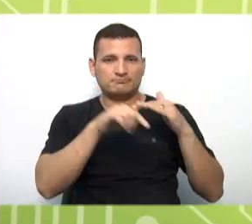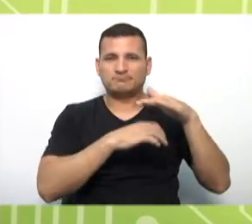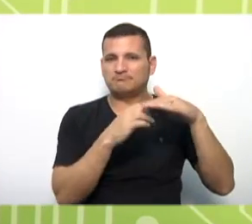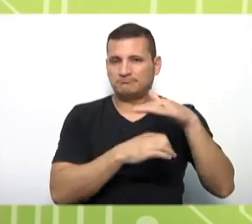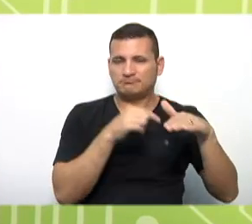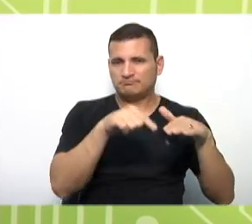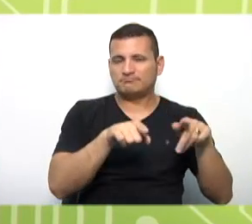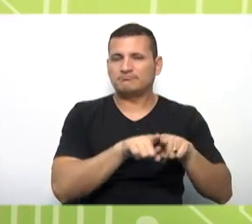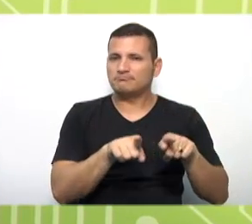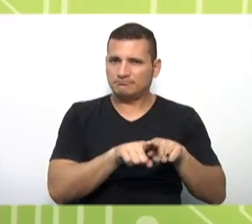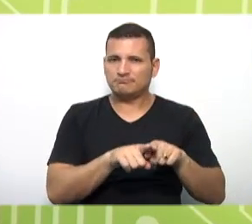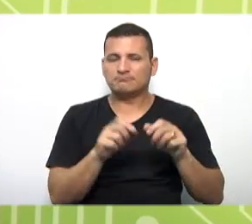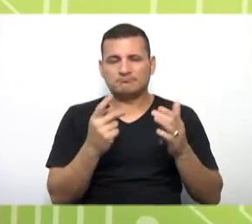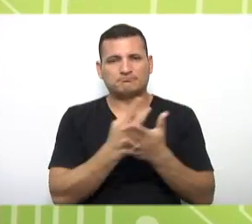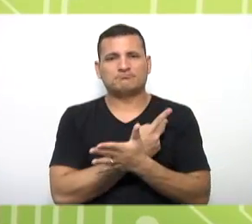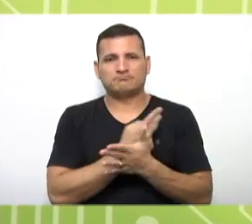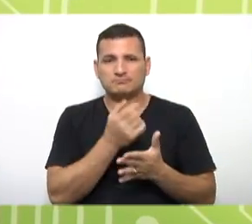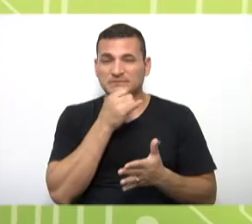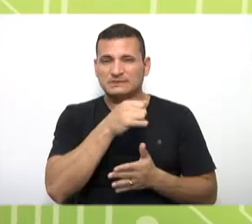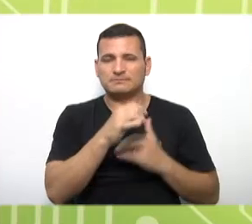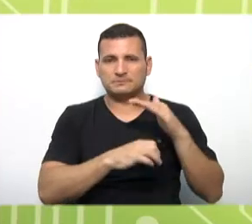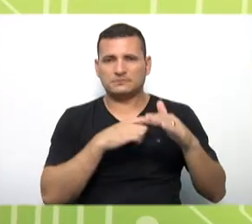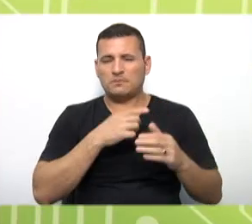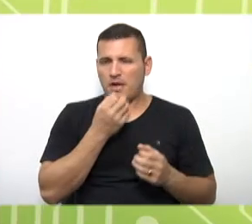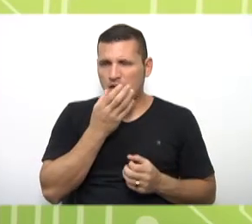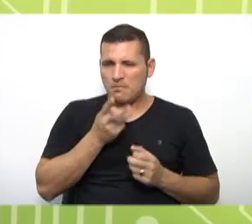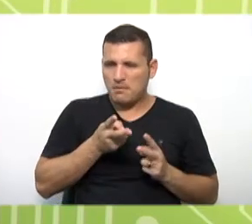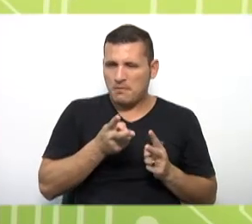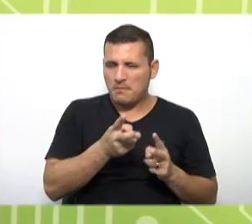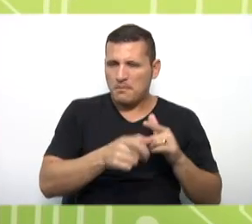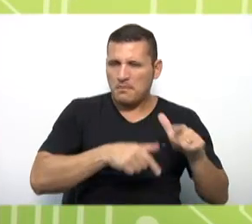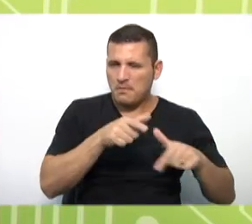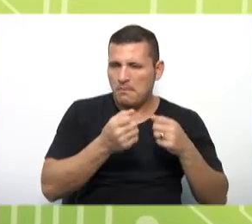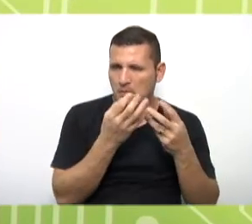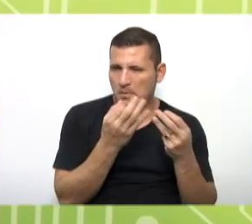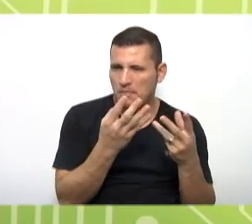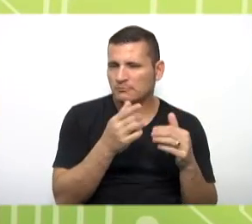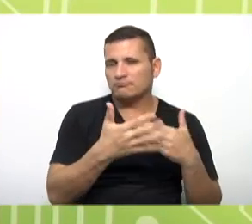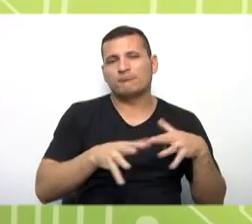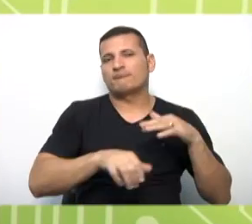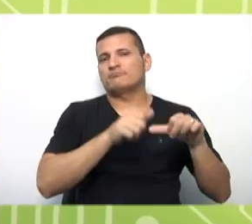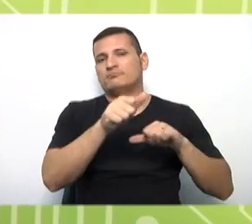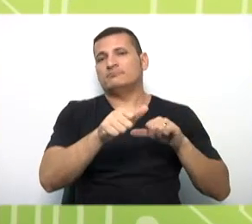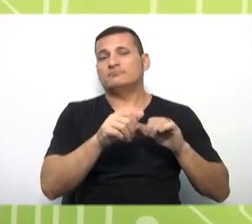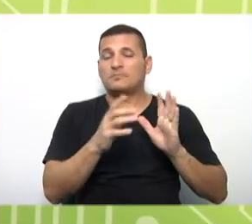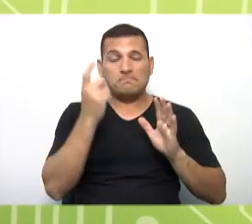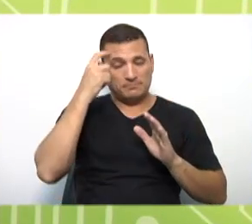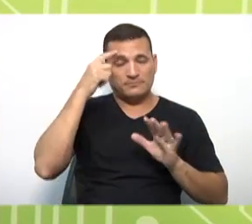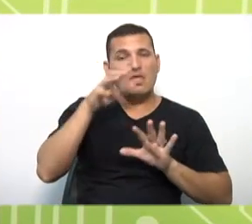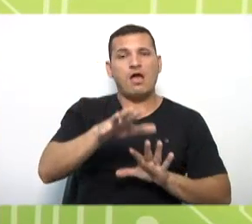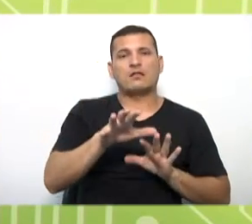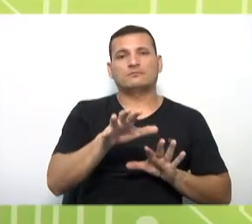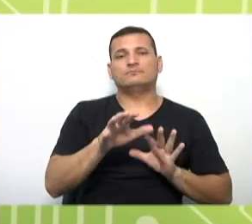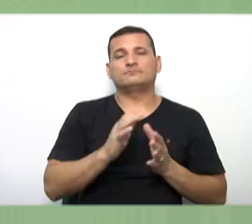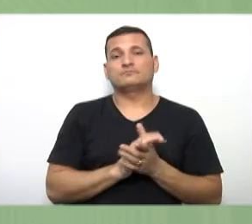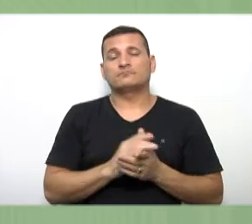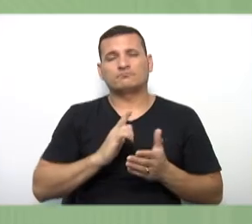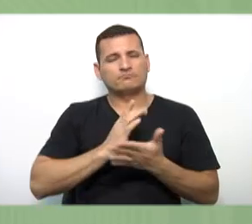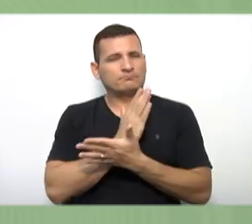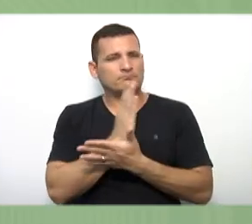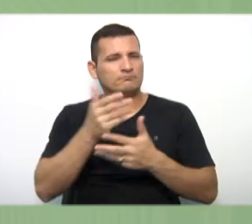Falamos dos fatores que impulsionam, falamos da resistência à mudança, vamos para os fatores que às vezes impedem a